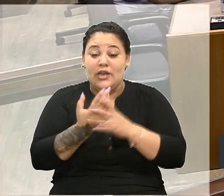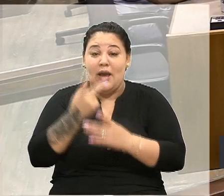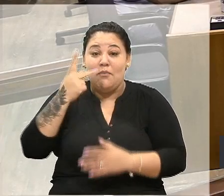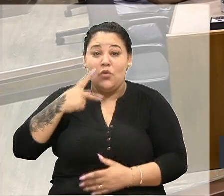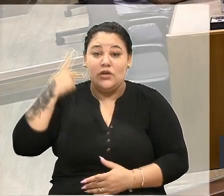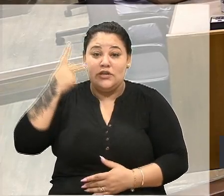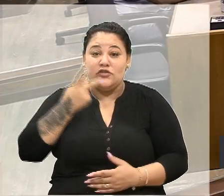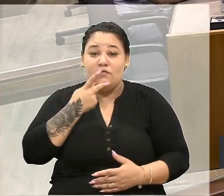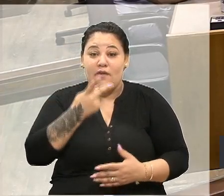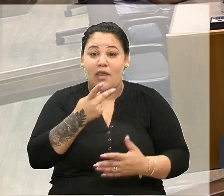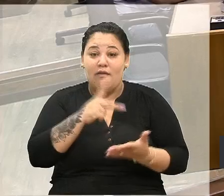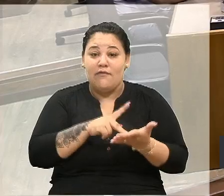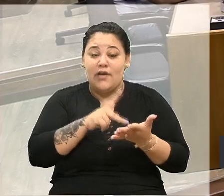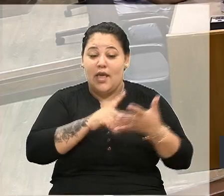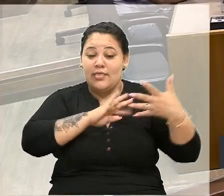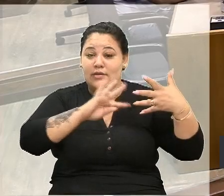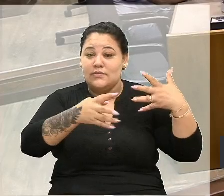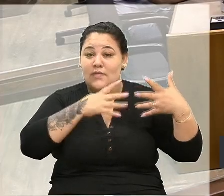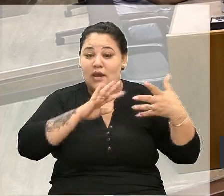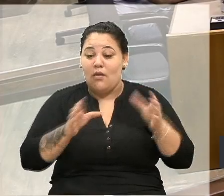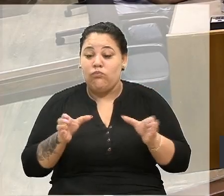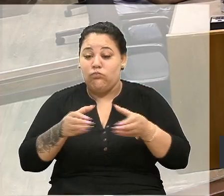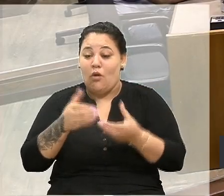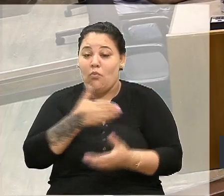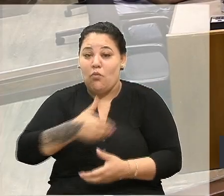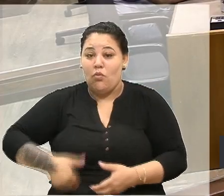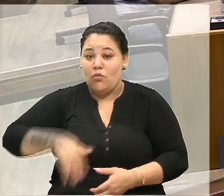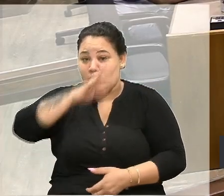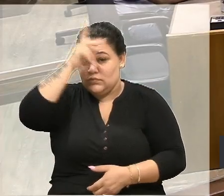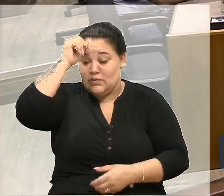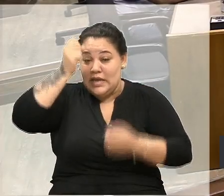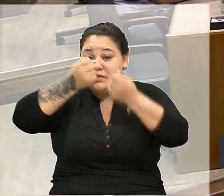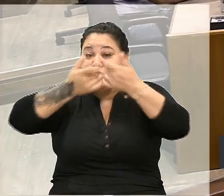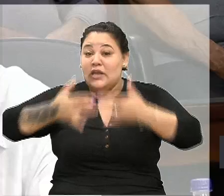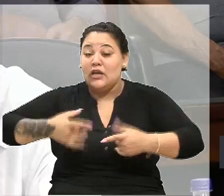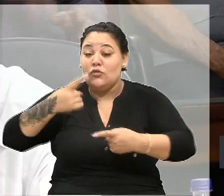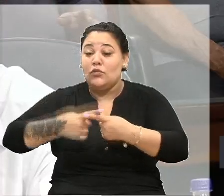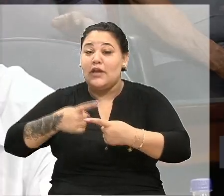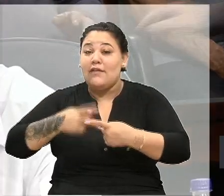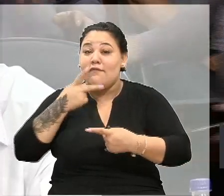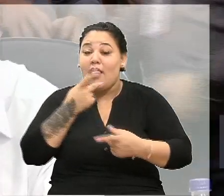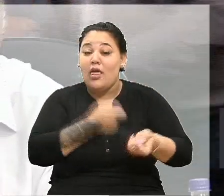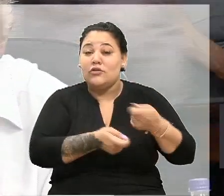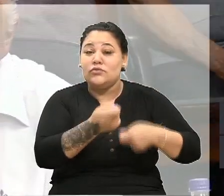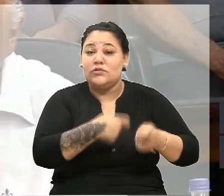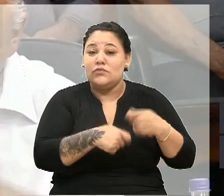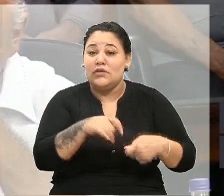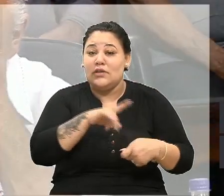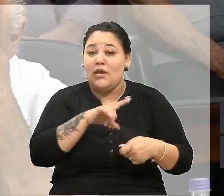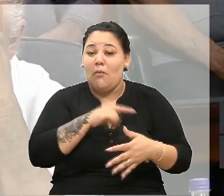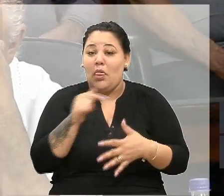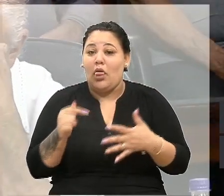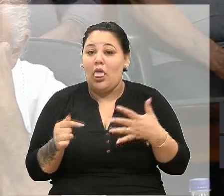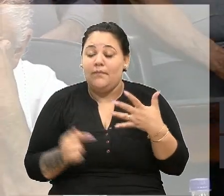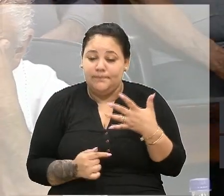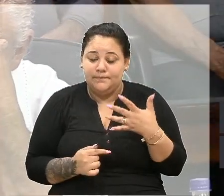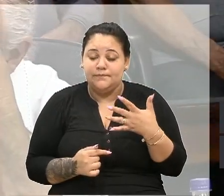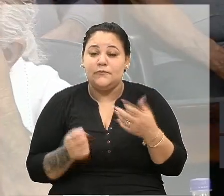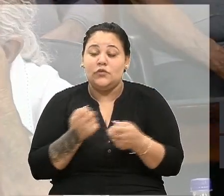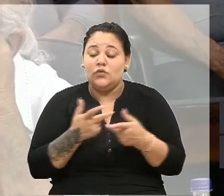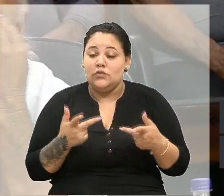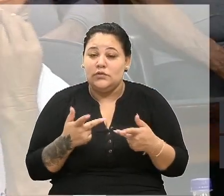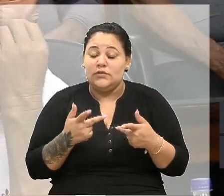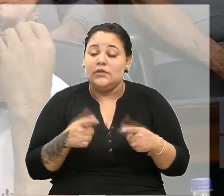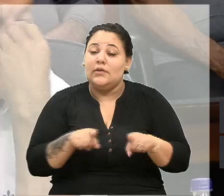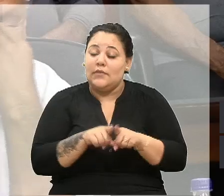pública de educação municipal. Nas exposições de motivos, o autor aduz que a administração pública é pautada por diversos princípios, dentre eles o